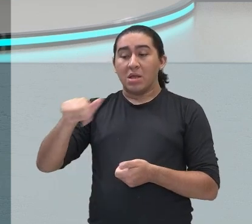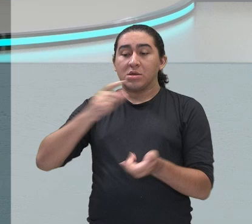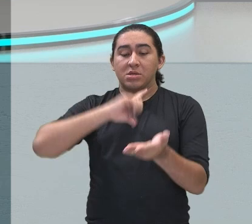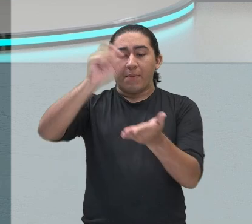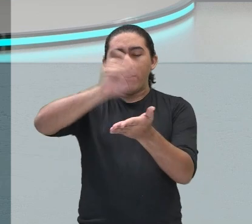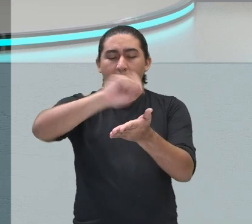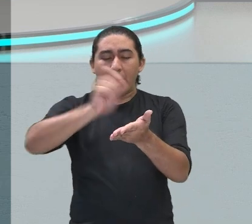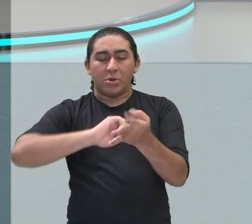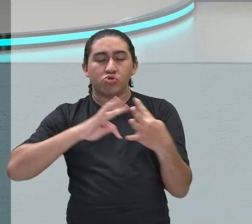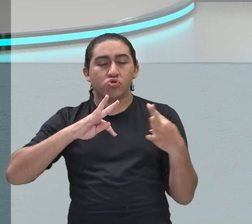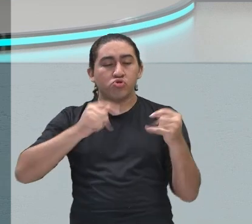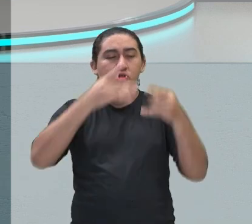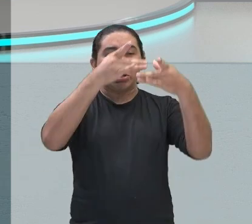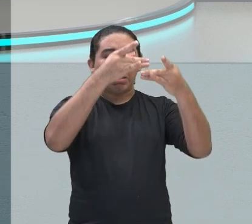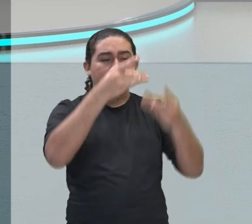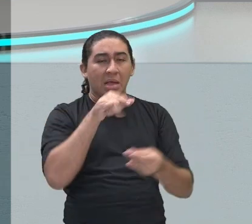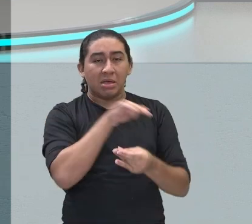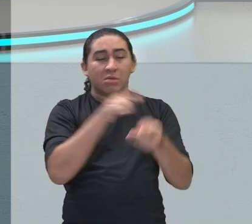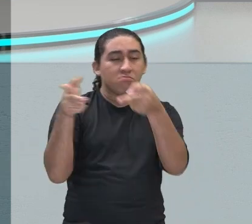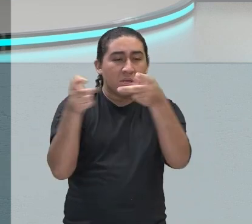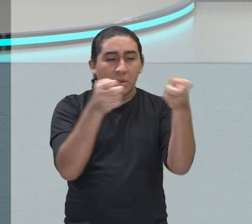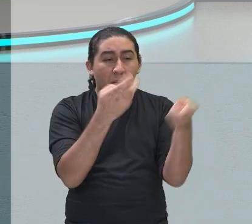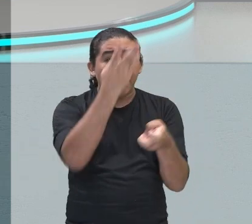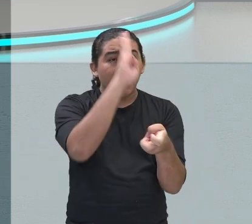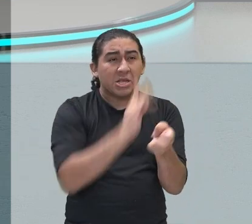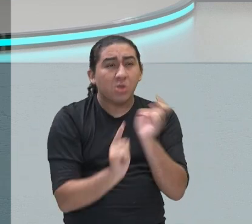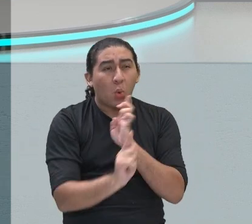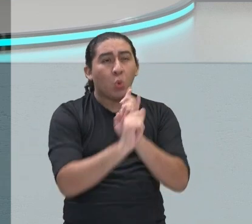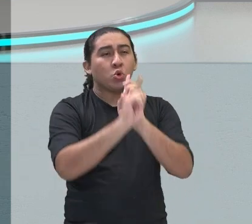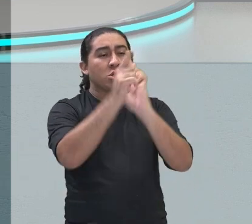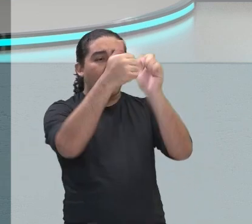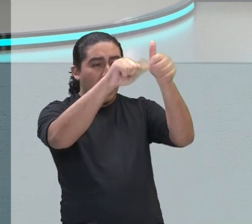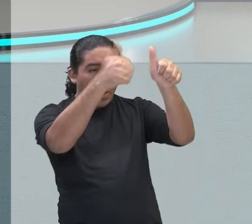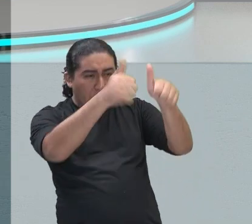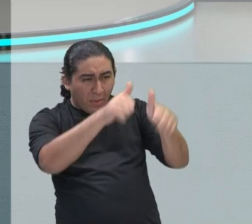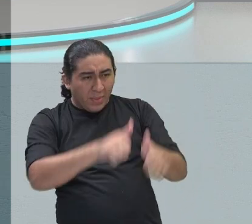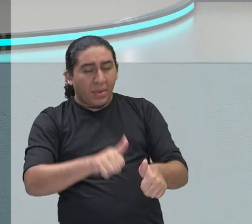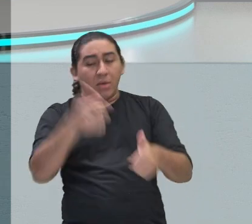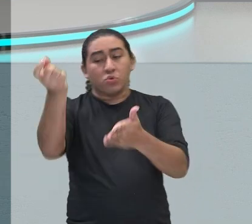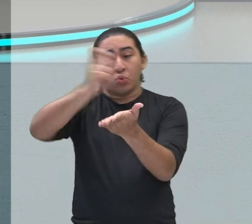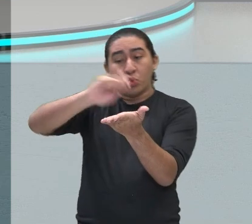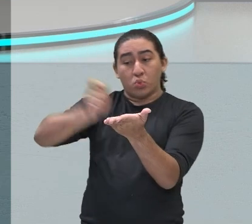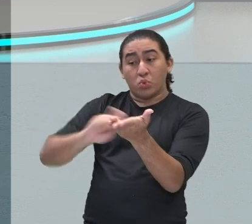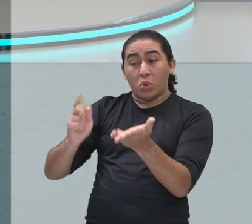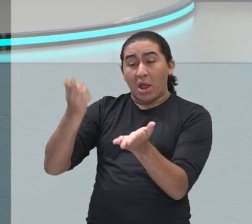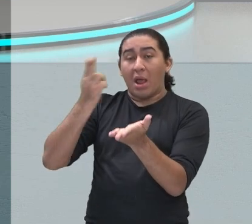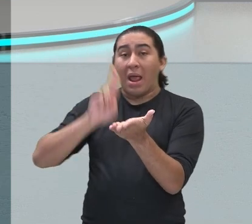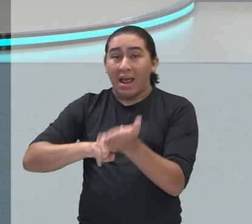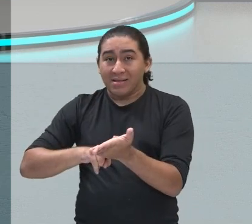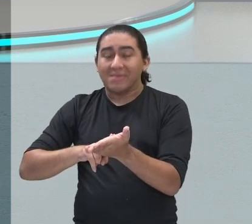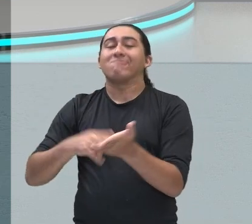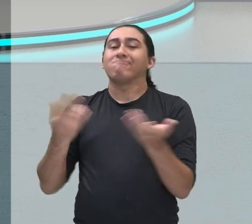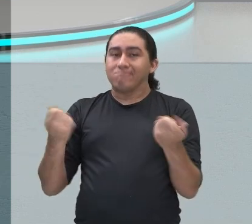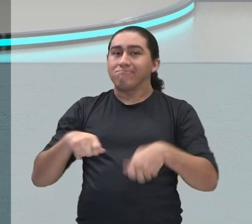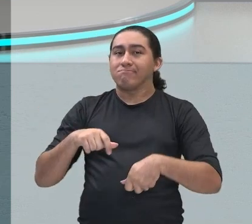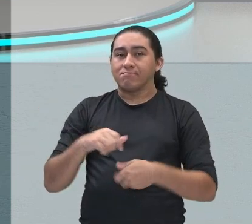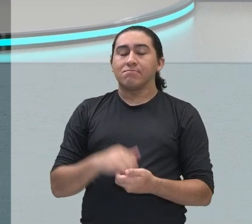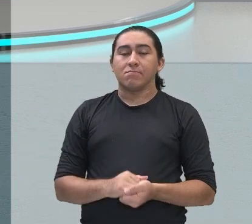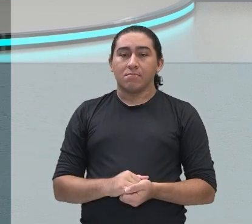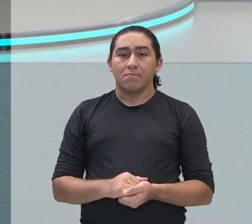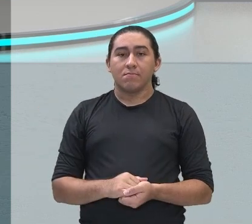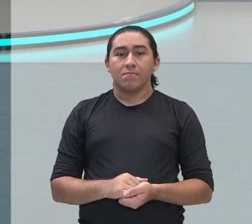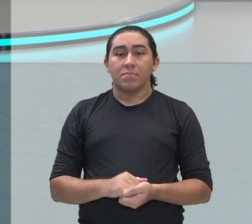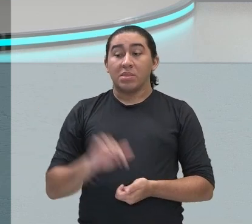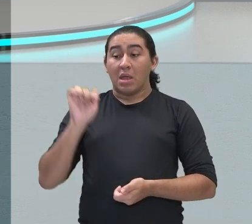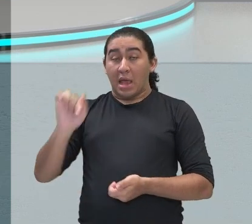os pormenores que ele viu, ouviu aqui no Brasil, né? Quando ele esteve aqui. A